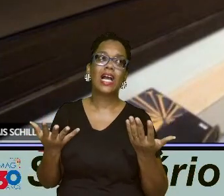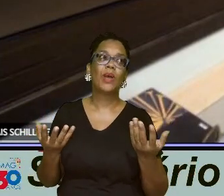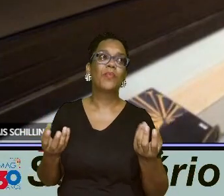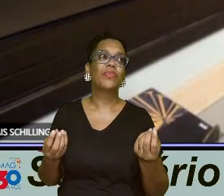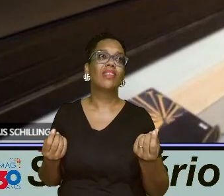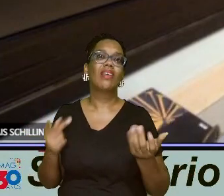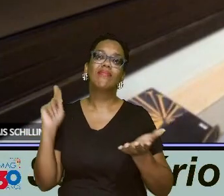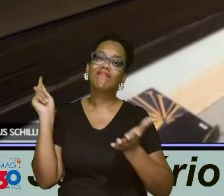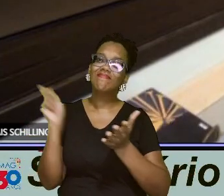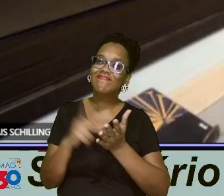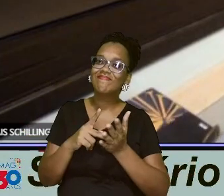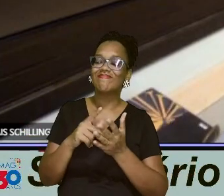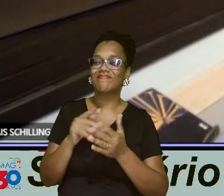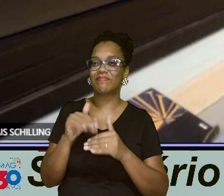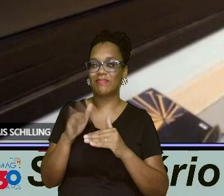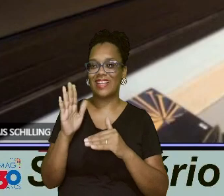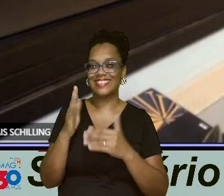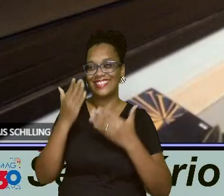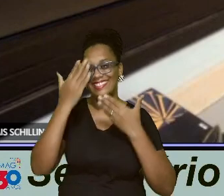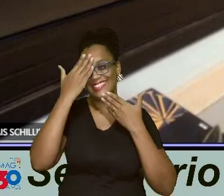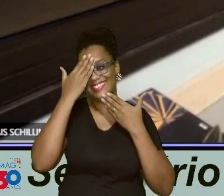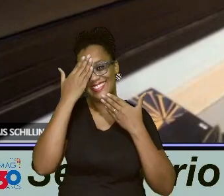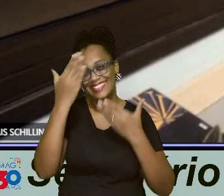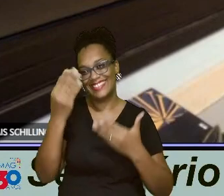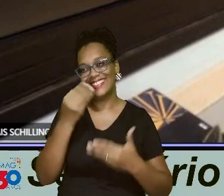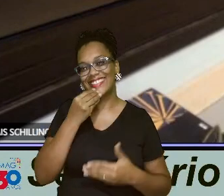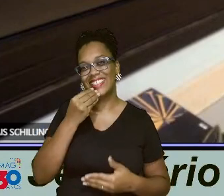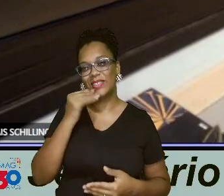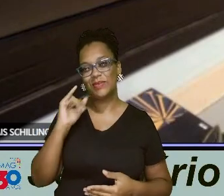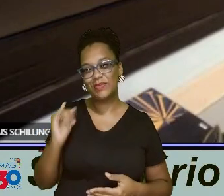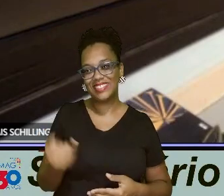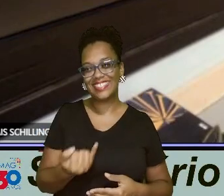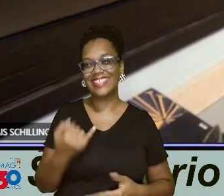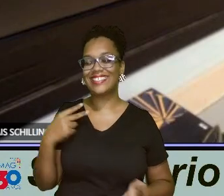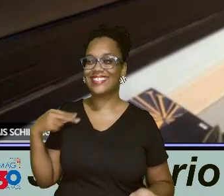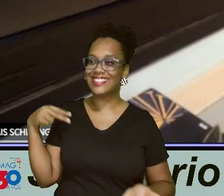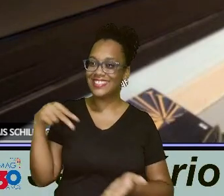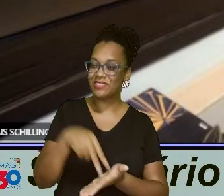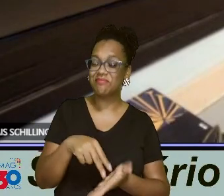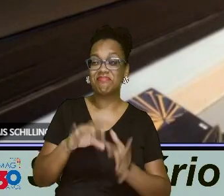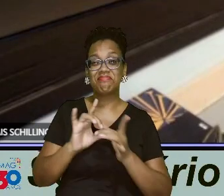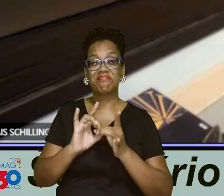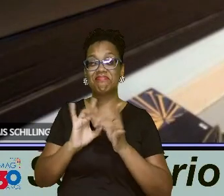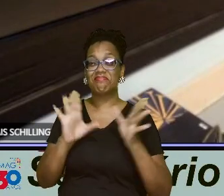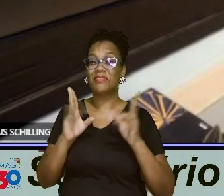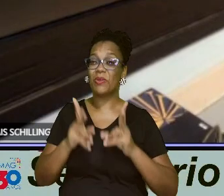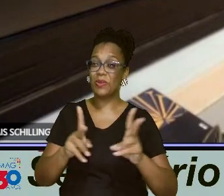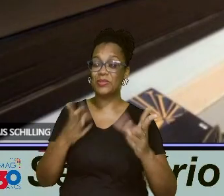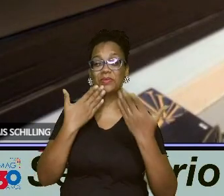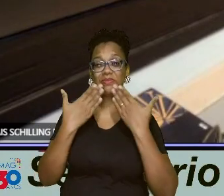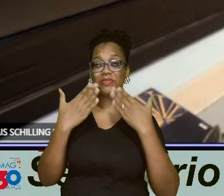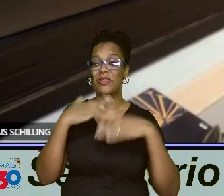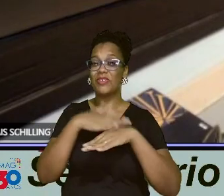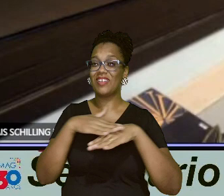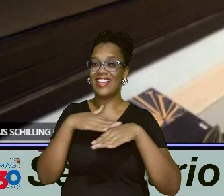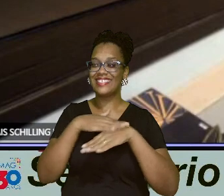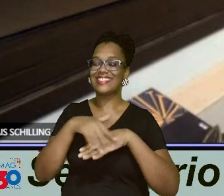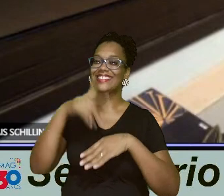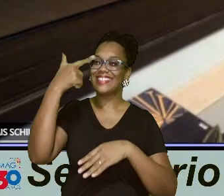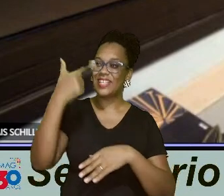bastante efetividade. Queria agradecer a oportunidade, né, me colocar à disposição para continuar essa conversa e, mais uma